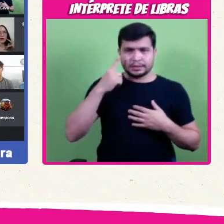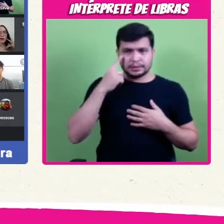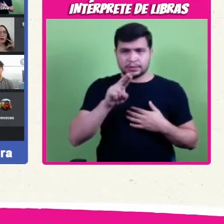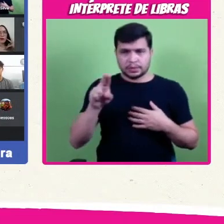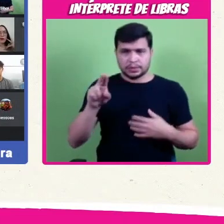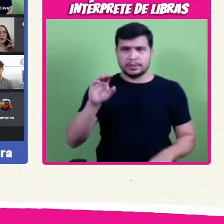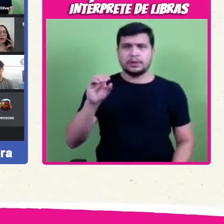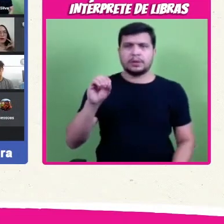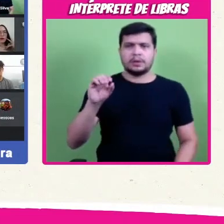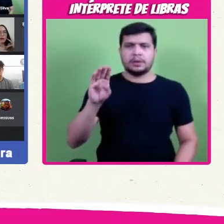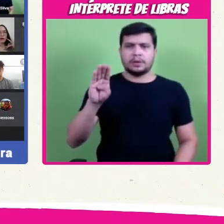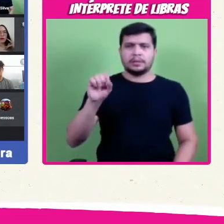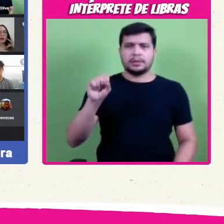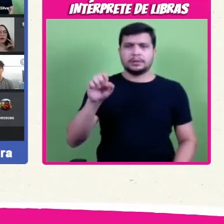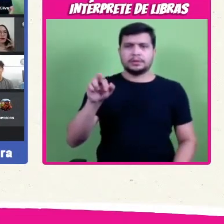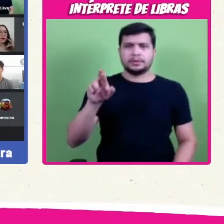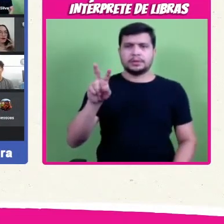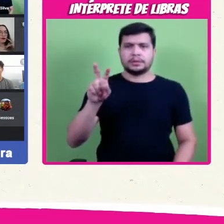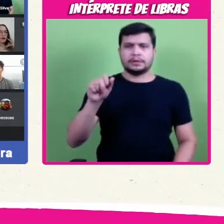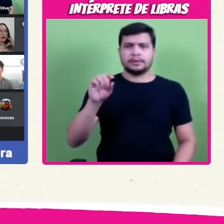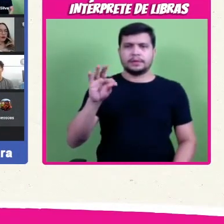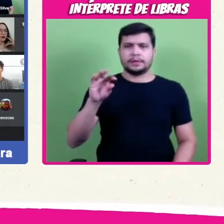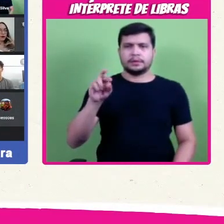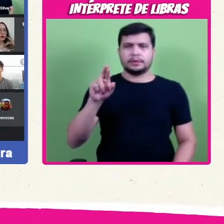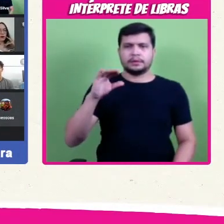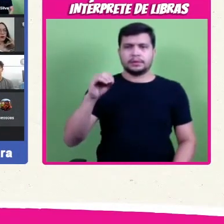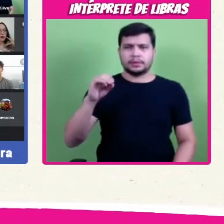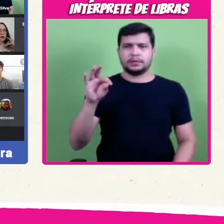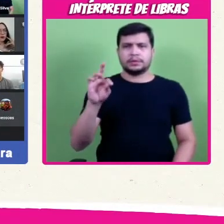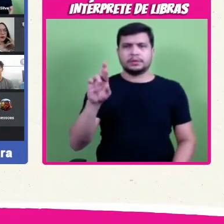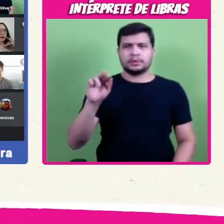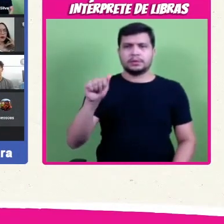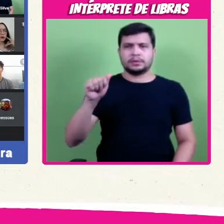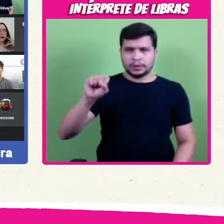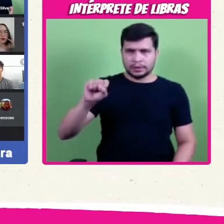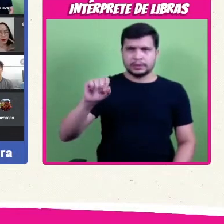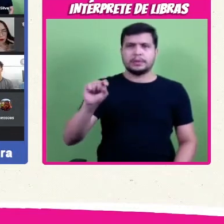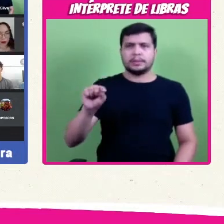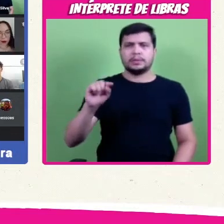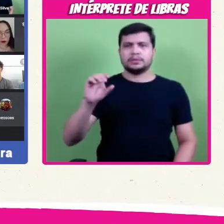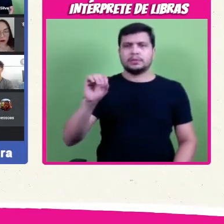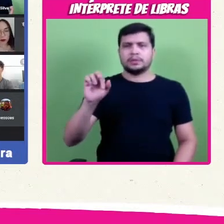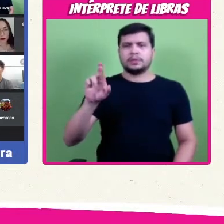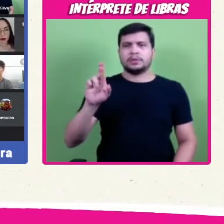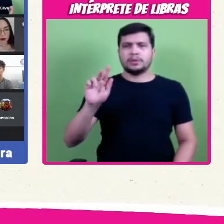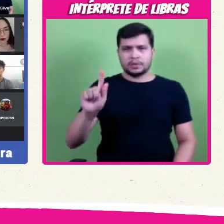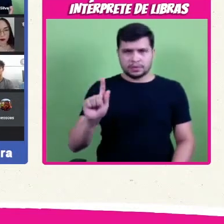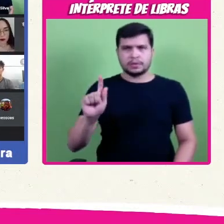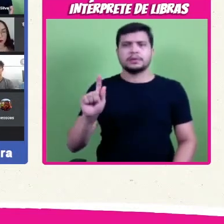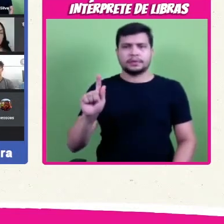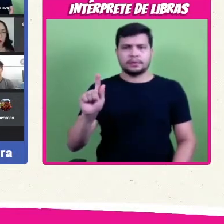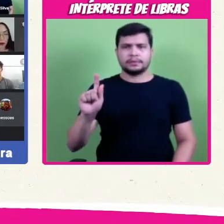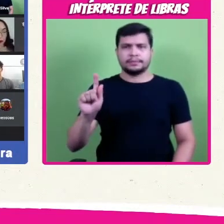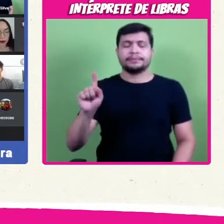Trans, observatoriotrans.org. Ele tem vários planos de aula aqui uns que eu separei, é Como